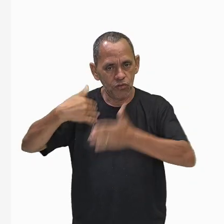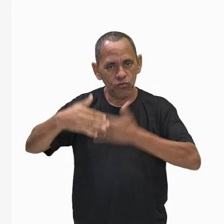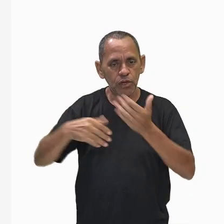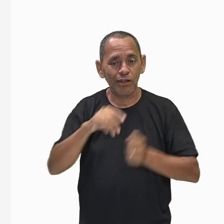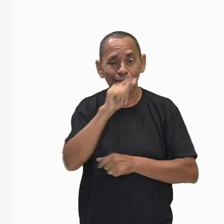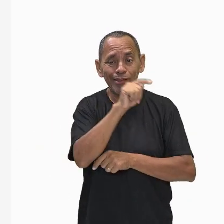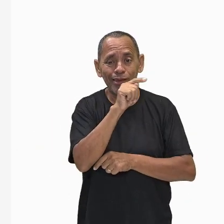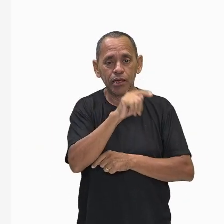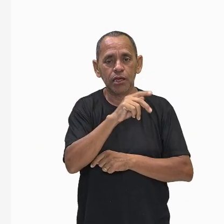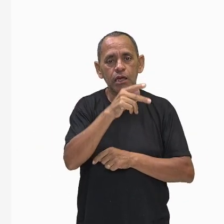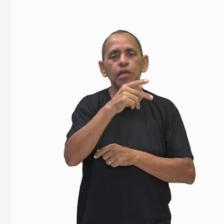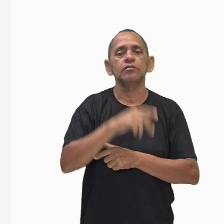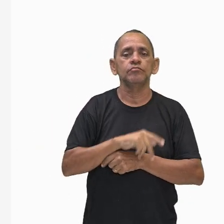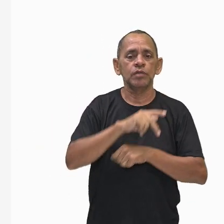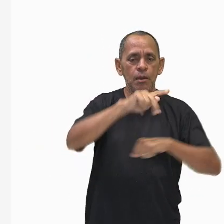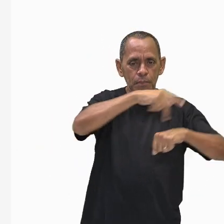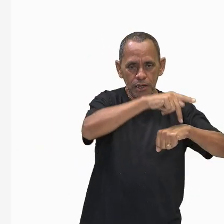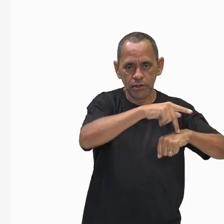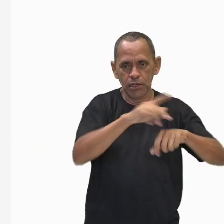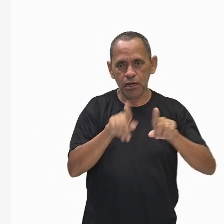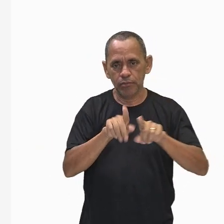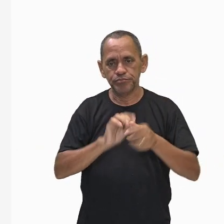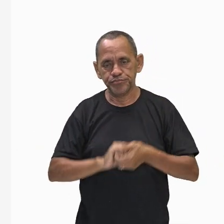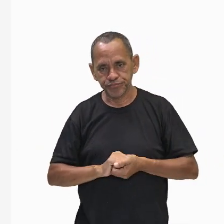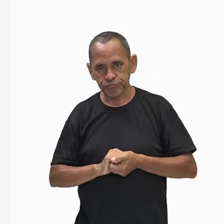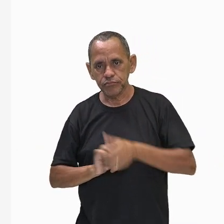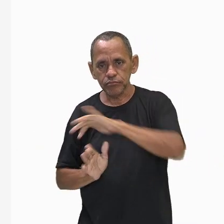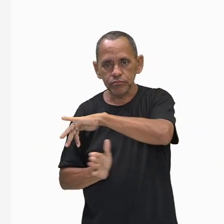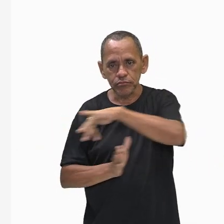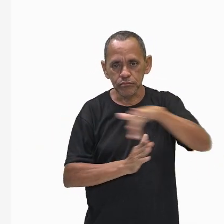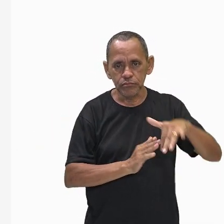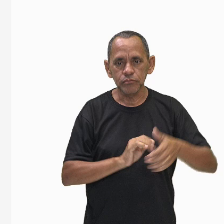um pouquinho mais sobre o que foi a Guerra do Paraguai. Vamos lá.